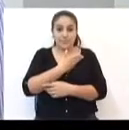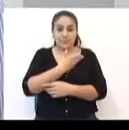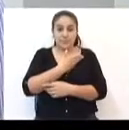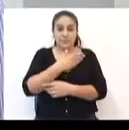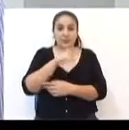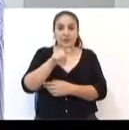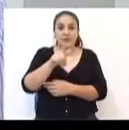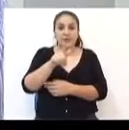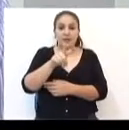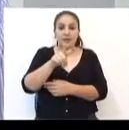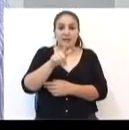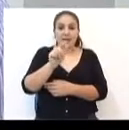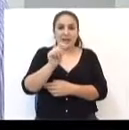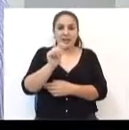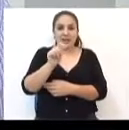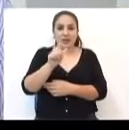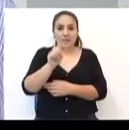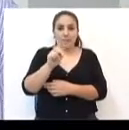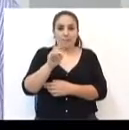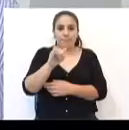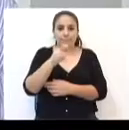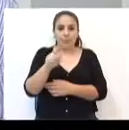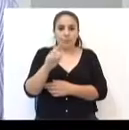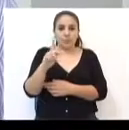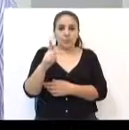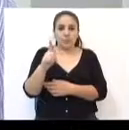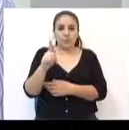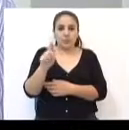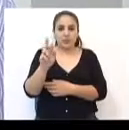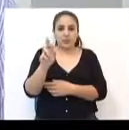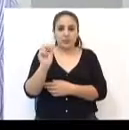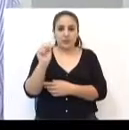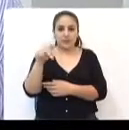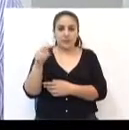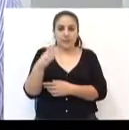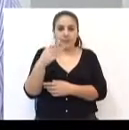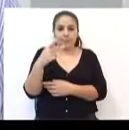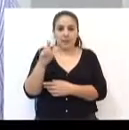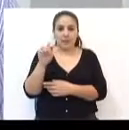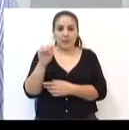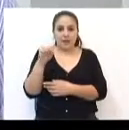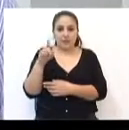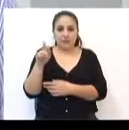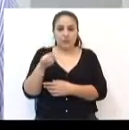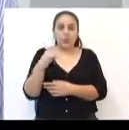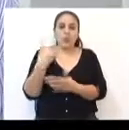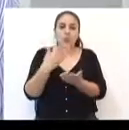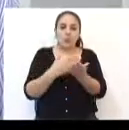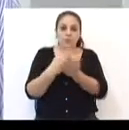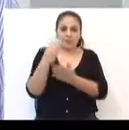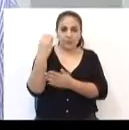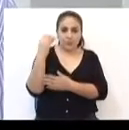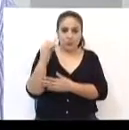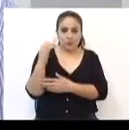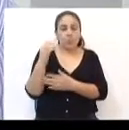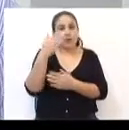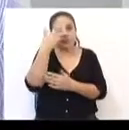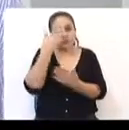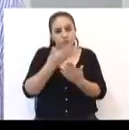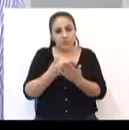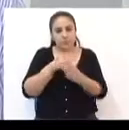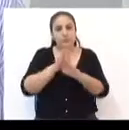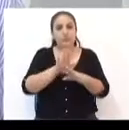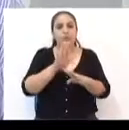Galpão do Gran Palazzo. Iniciamos esse ano, então, 2016, ali em outubro, e acreditamos estar contribuindo com a nossa cultura, com a